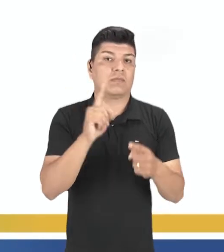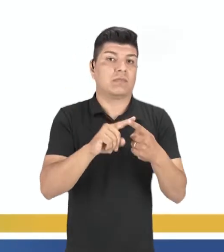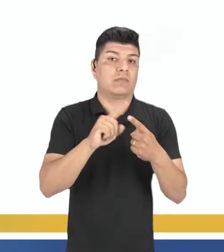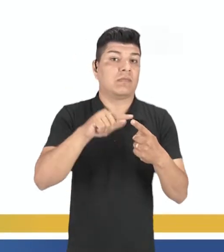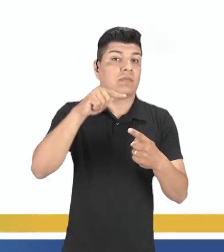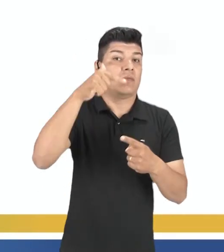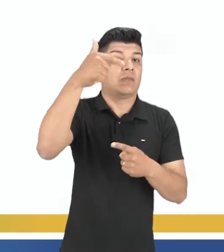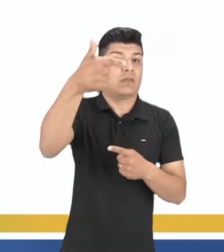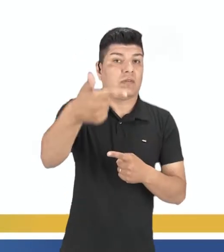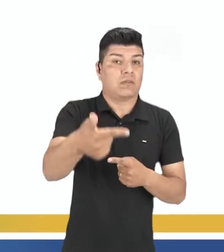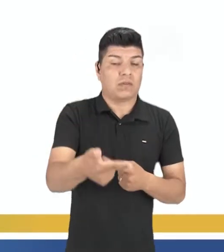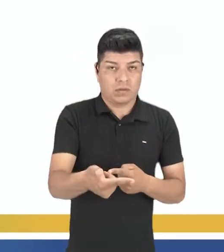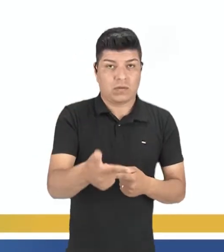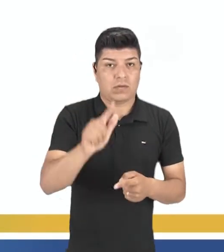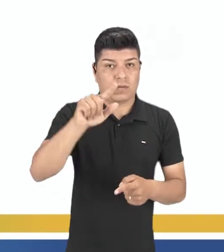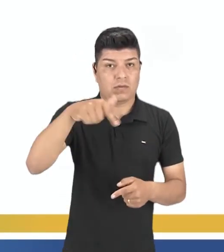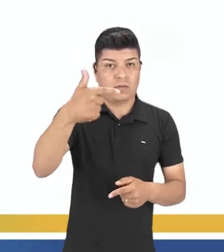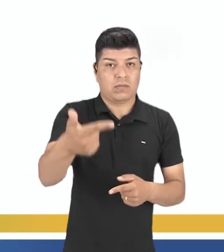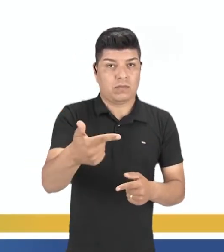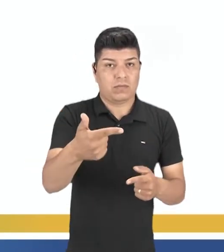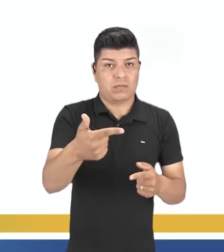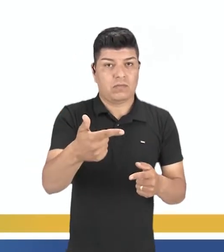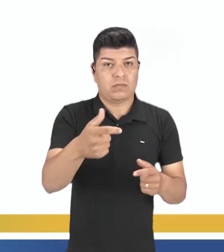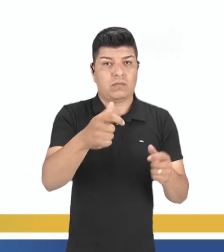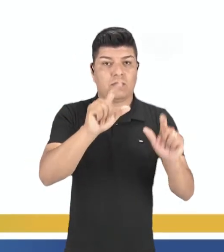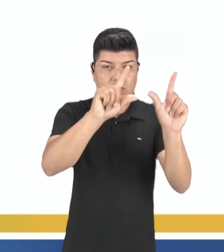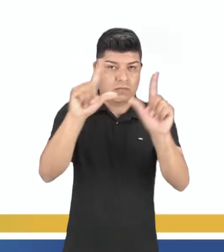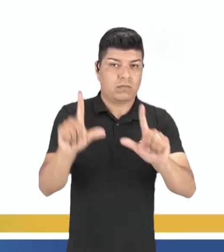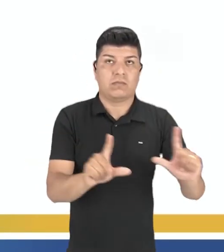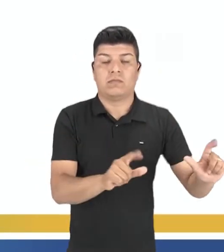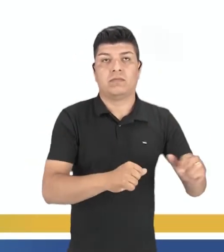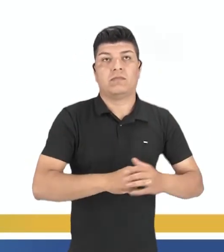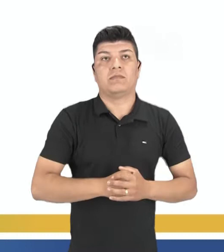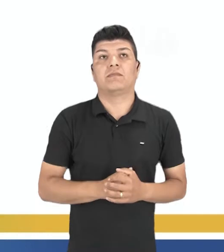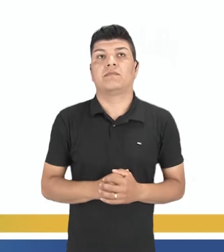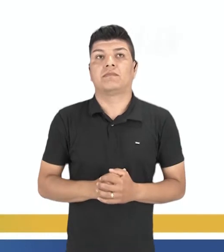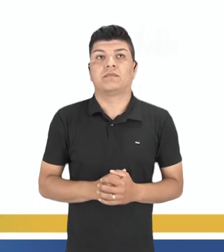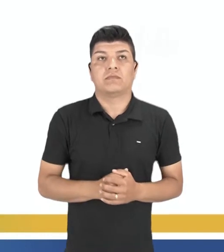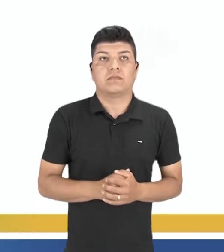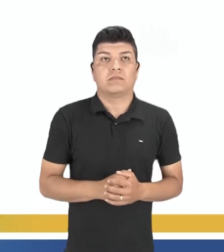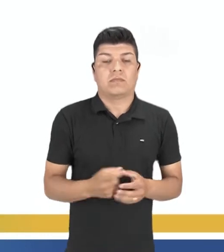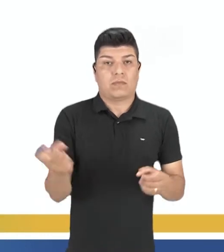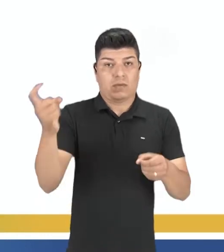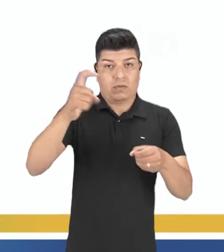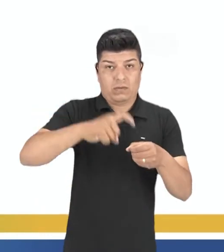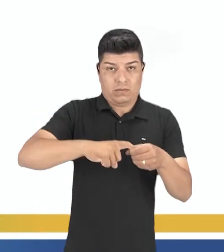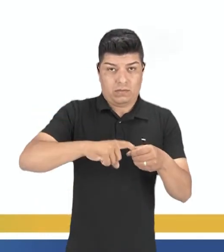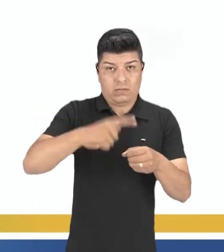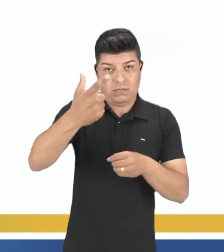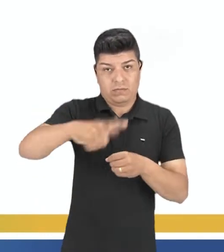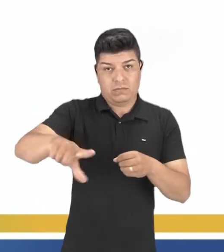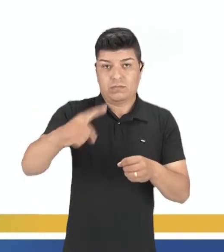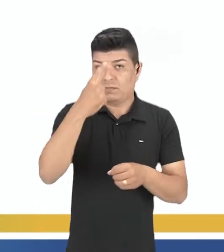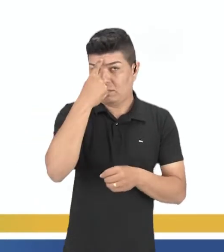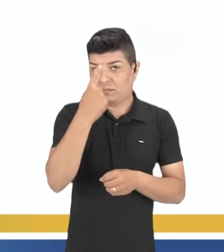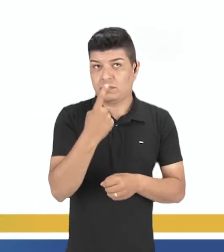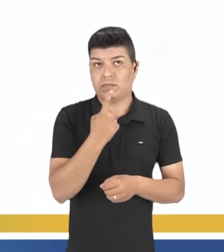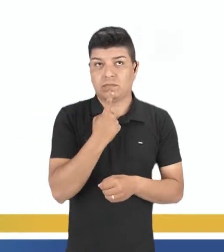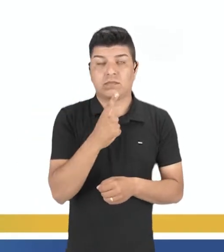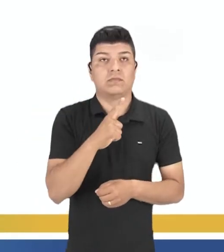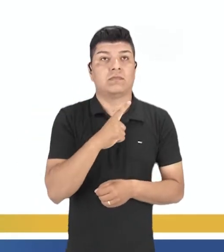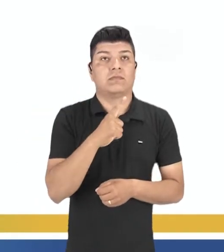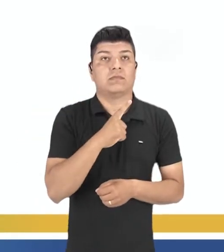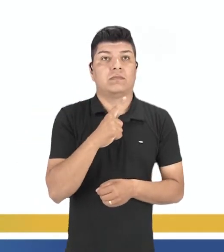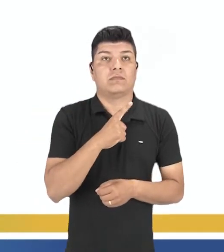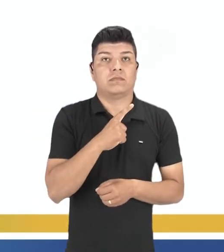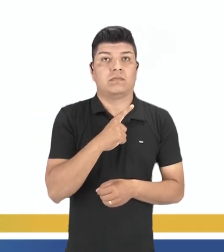ver mais aprofundado no nosso próximo conteúdo, tá? Então, voltando mais uma vez à imagem, nós temos aí,